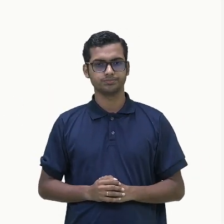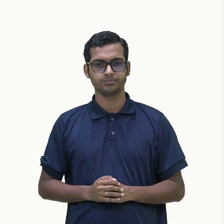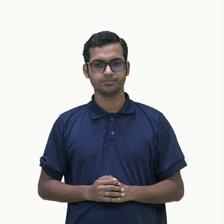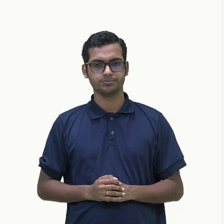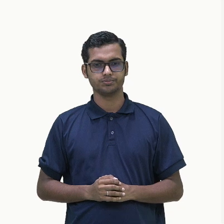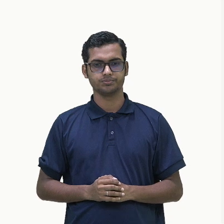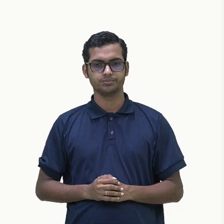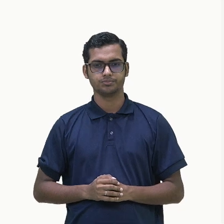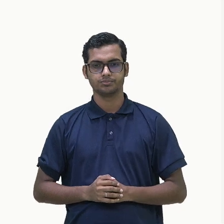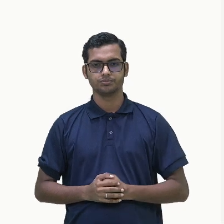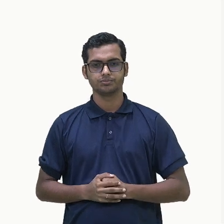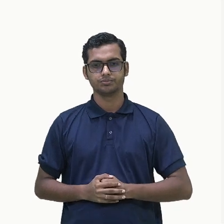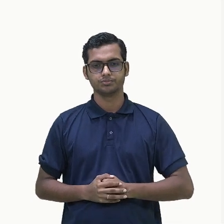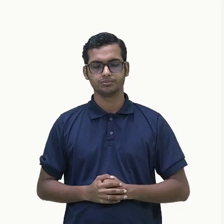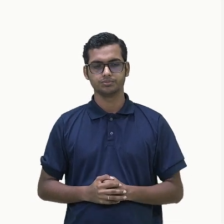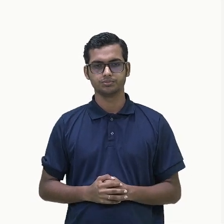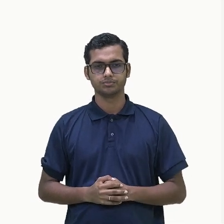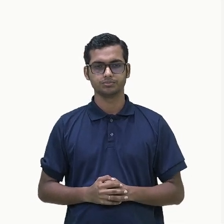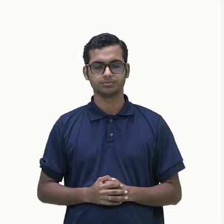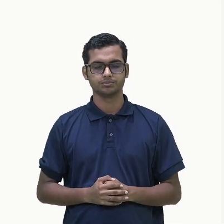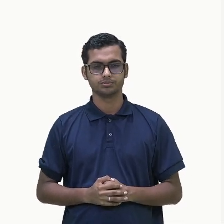a fração da cor verde,